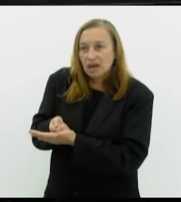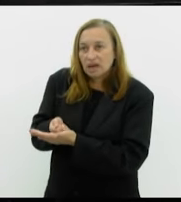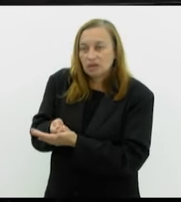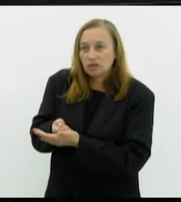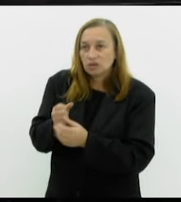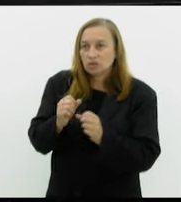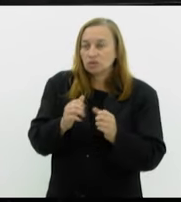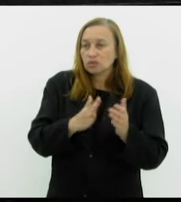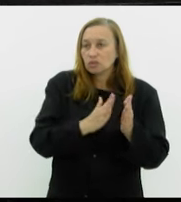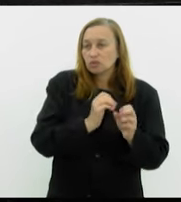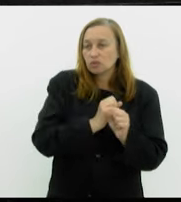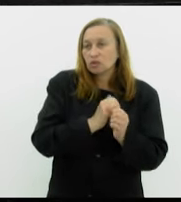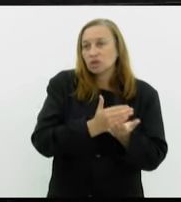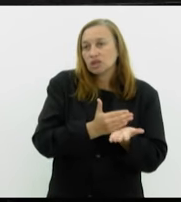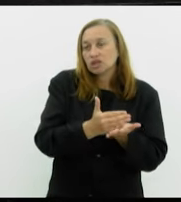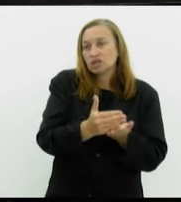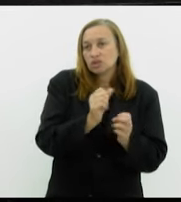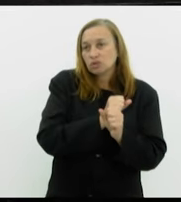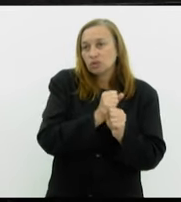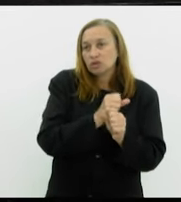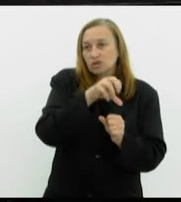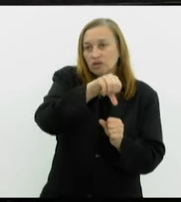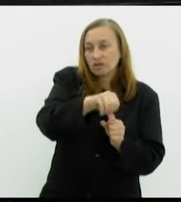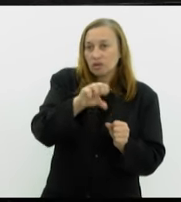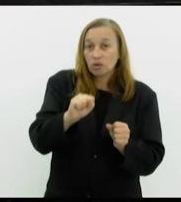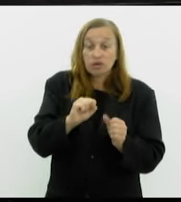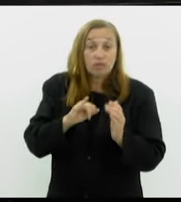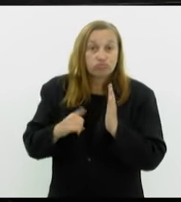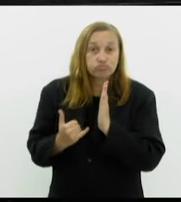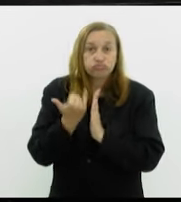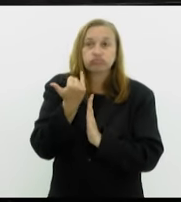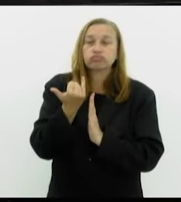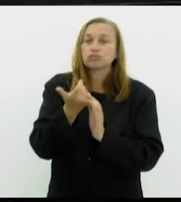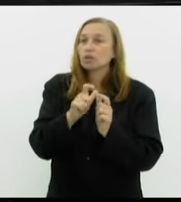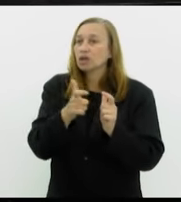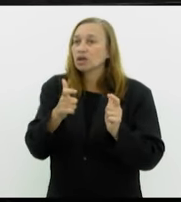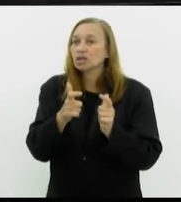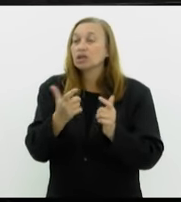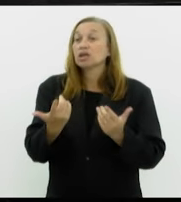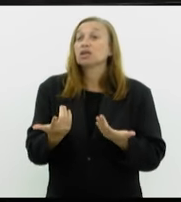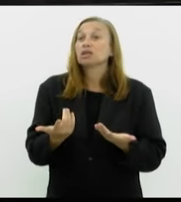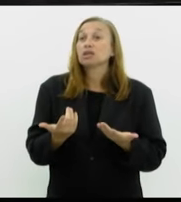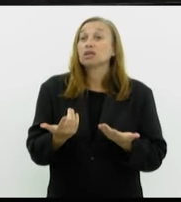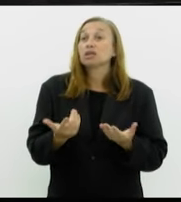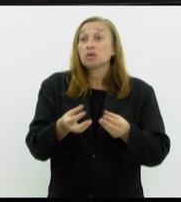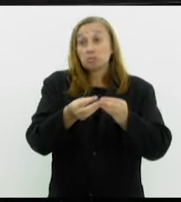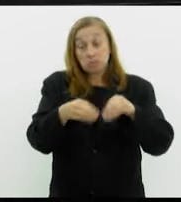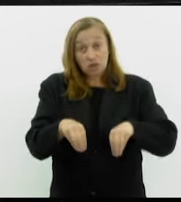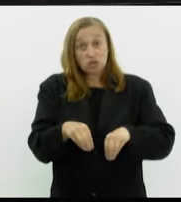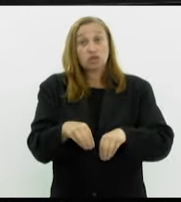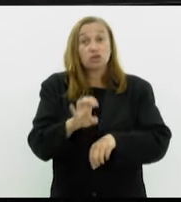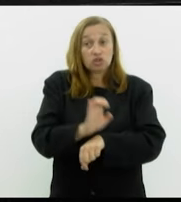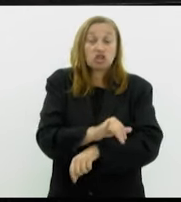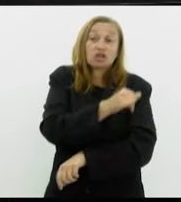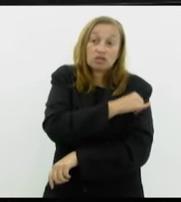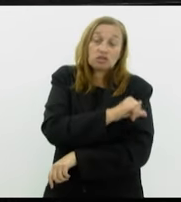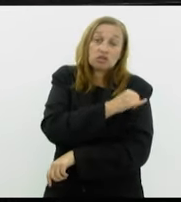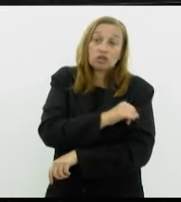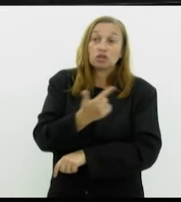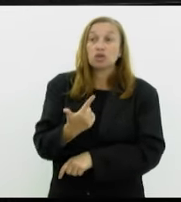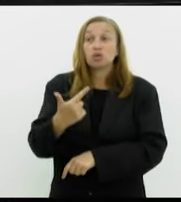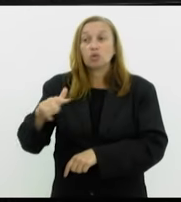98 são extorsivos e faz com que o Estado do Rio de Janeiro, entre outras unidades